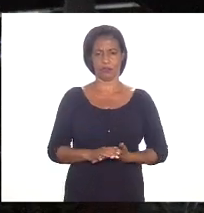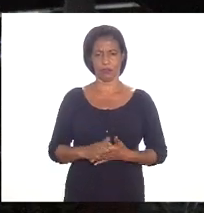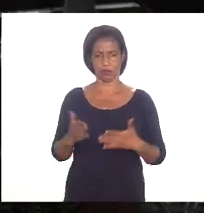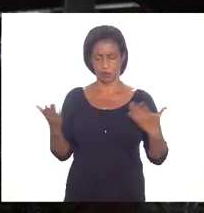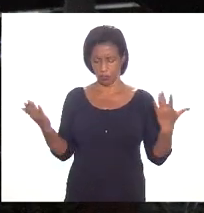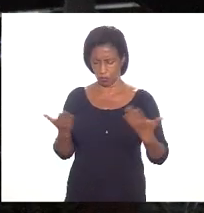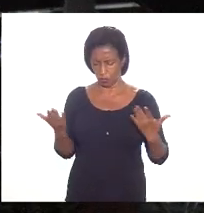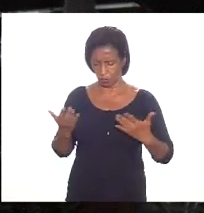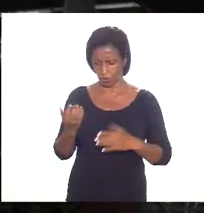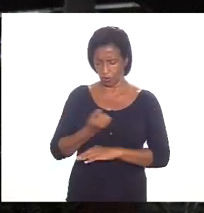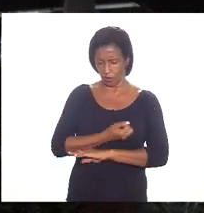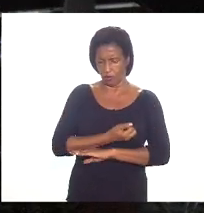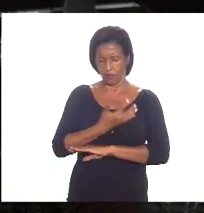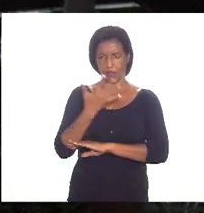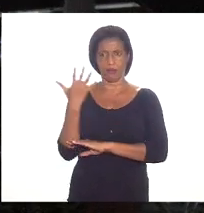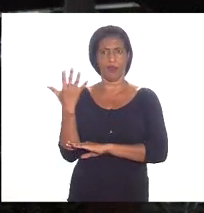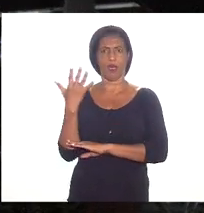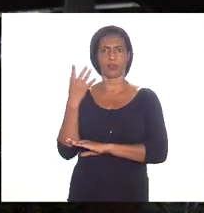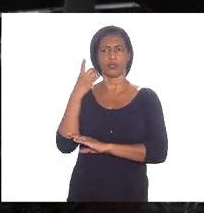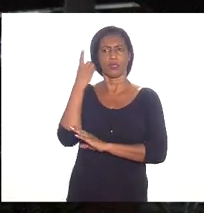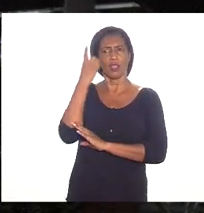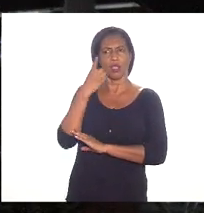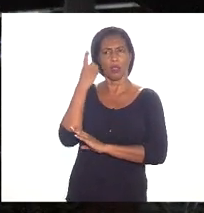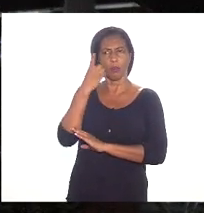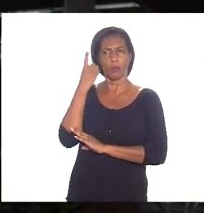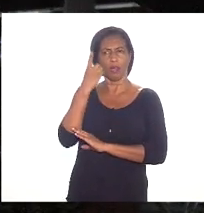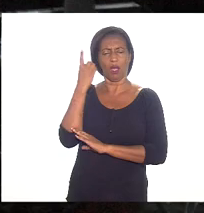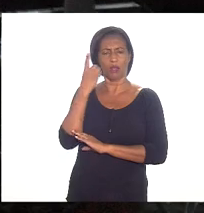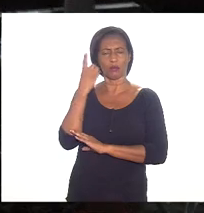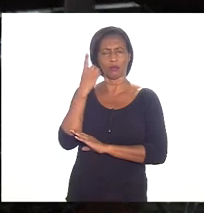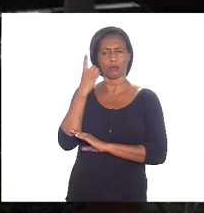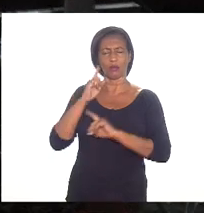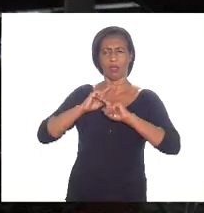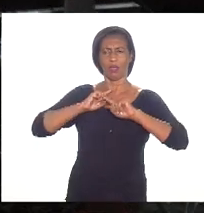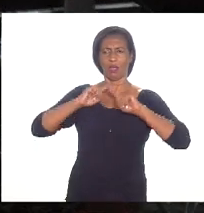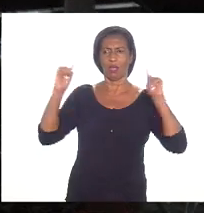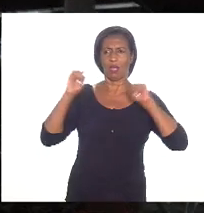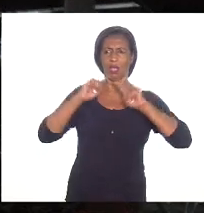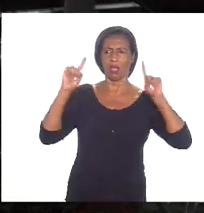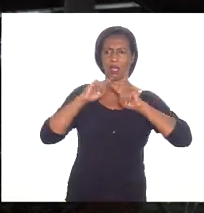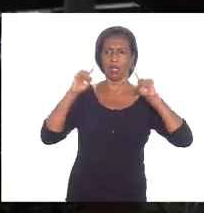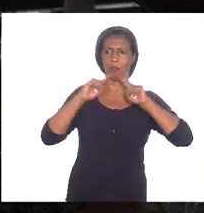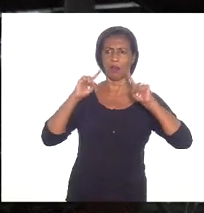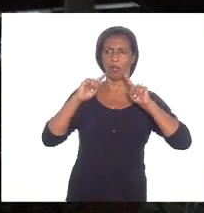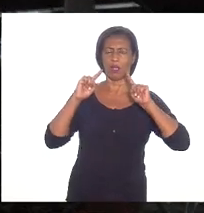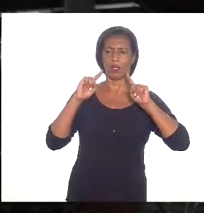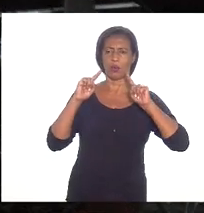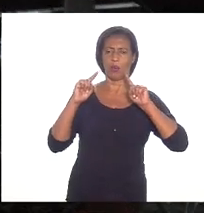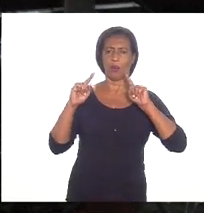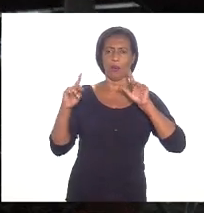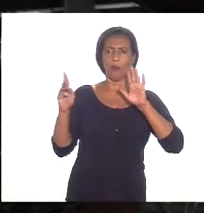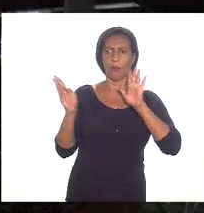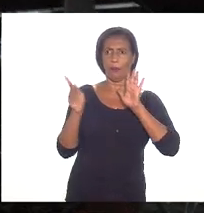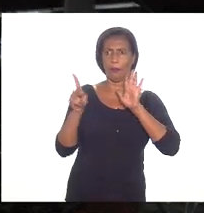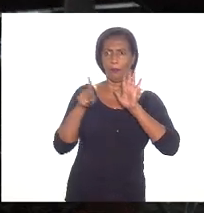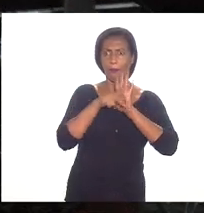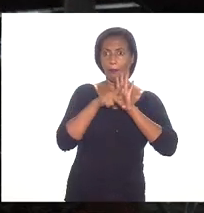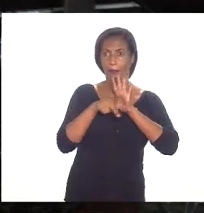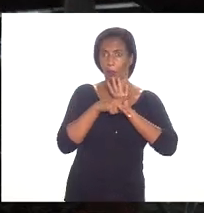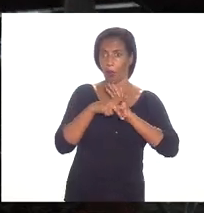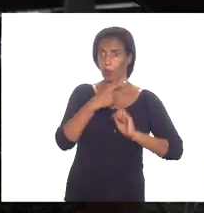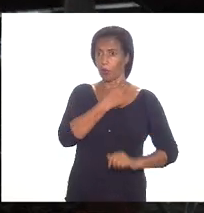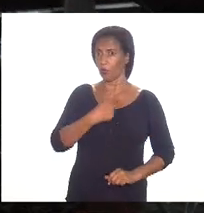Hoje eu já recebi vários deputados reclamando que, inclusive, o próprio governador tem ligado e fazendo